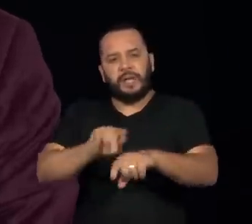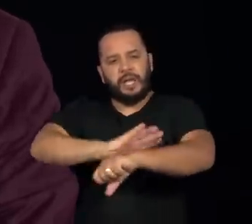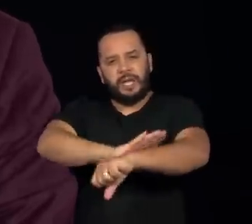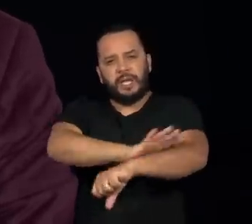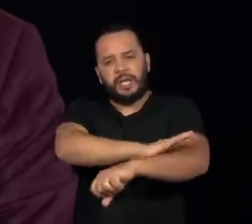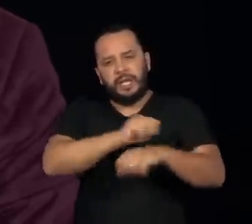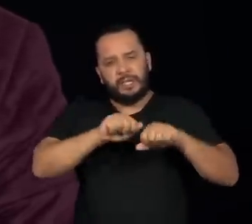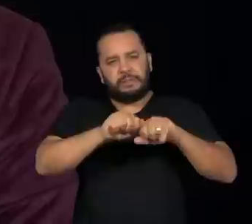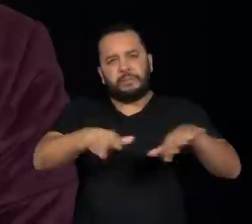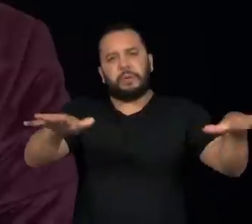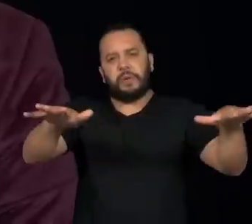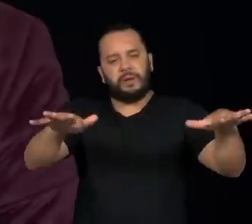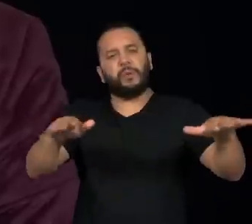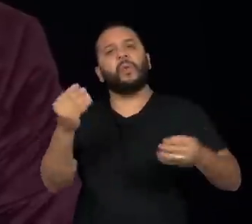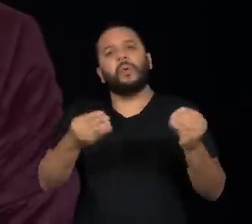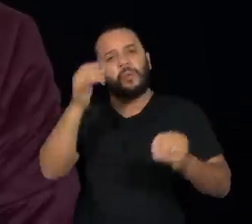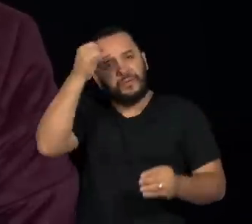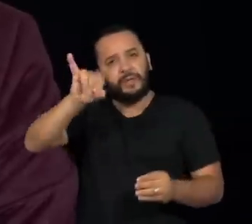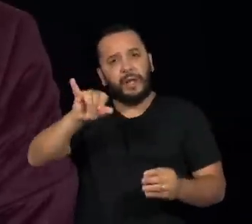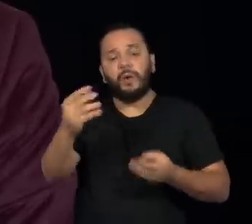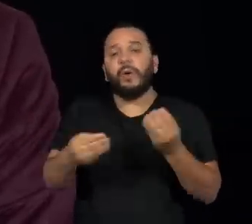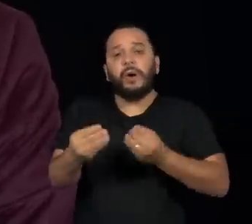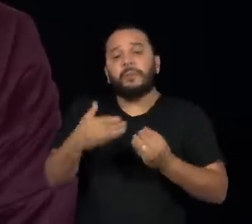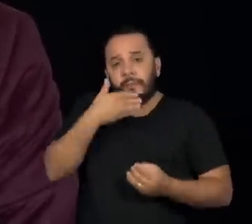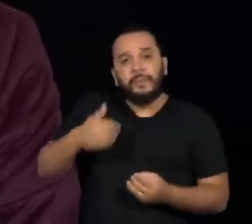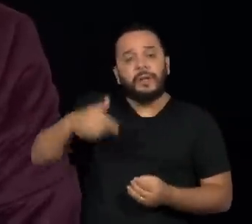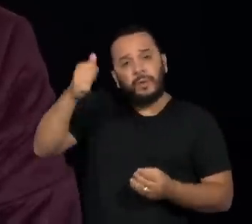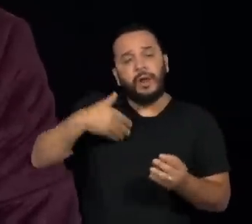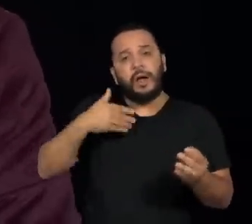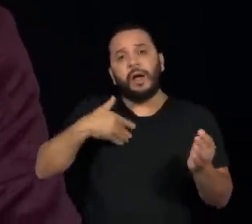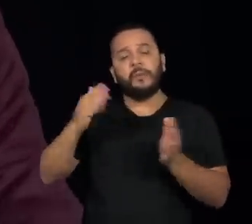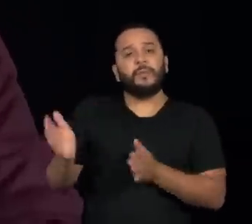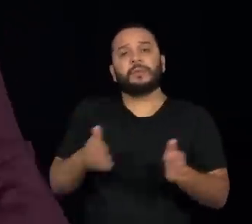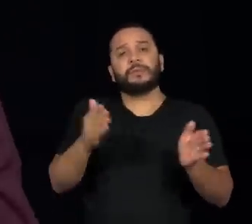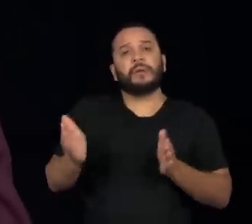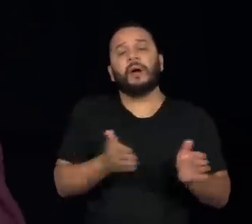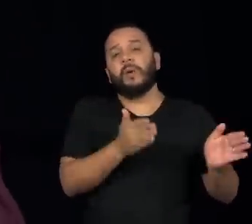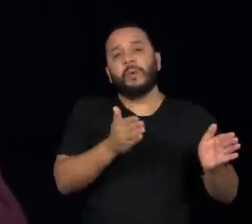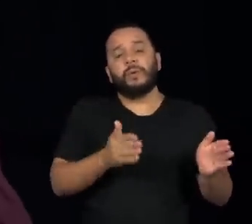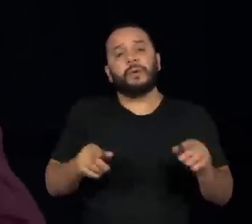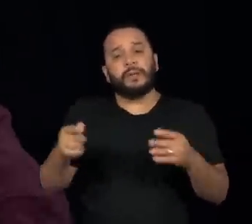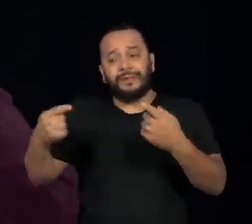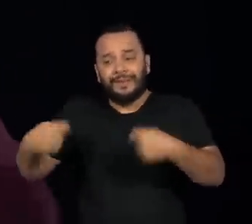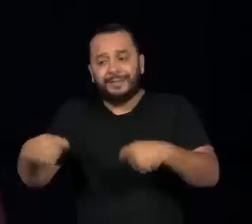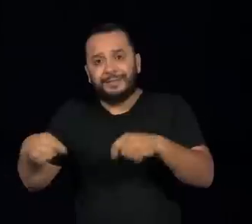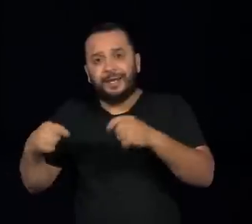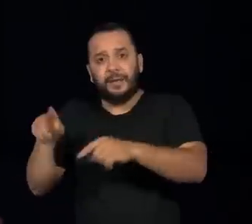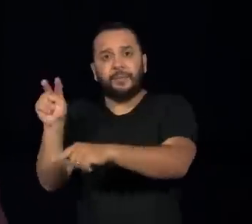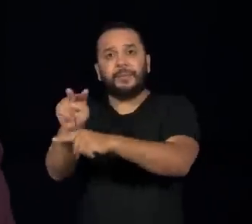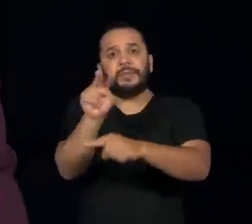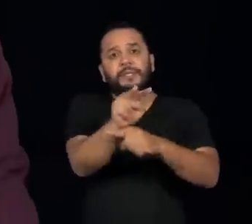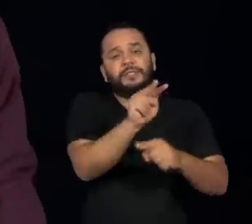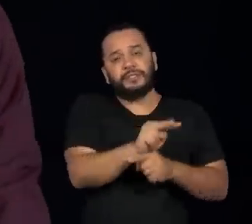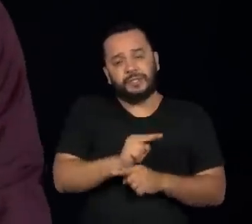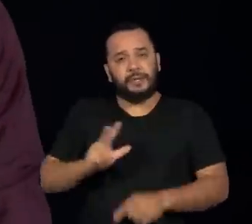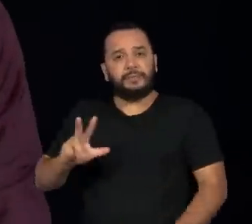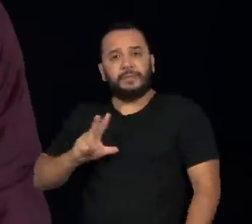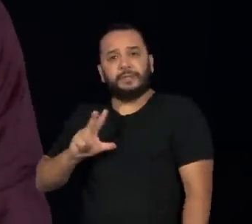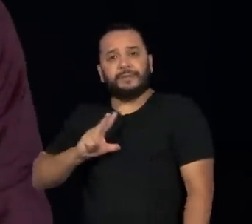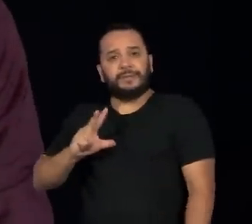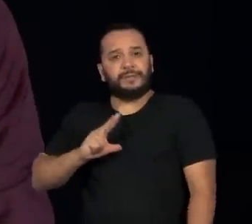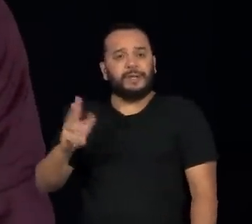equilibrar o potencial para melhorar a produtividade com a necessidade de proteger a privacidade